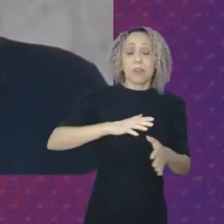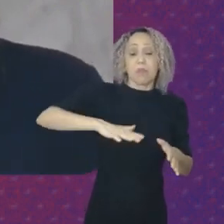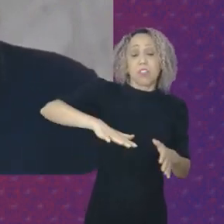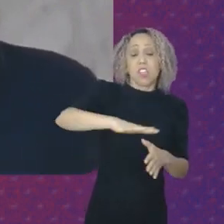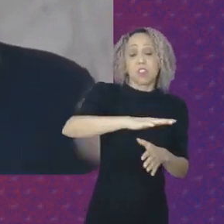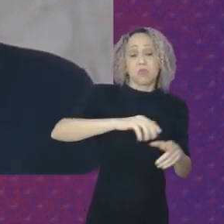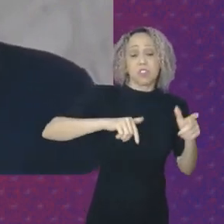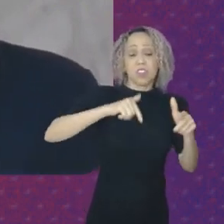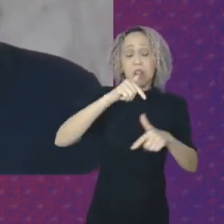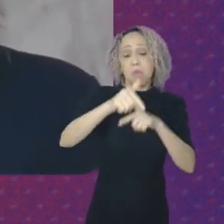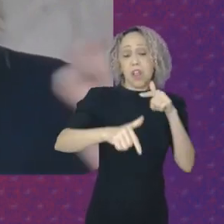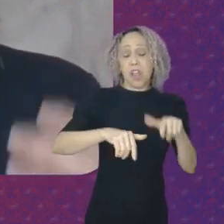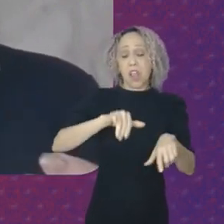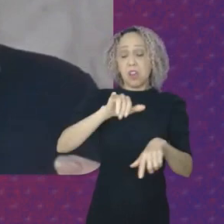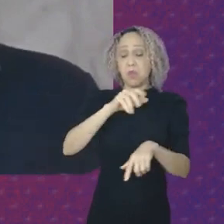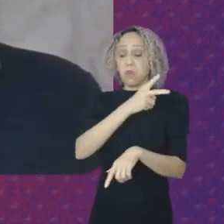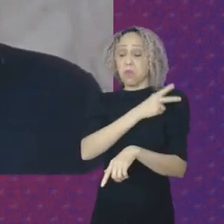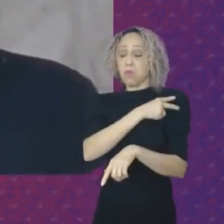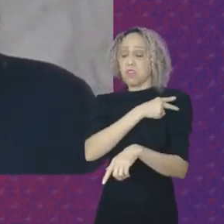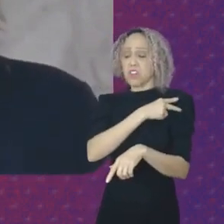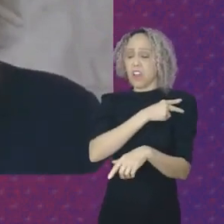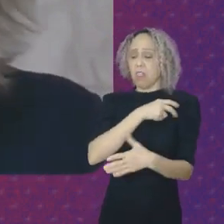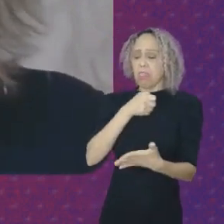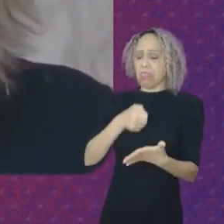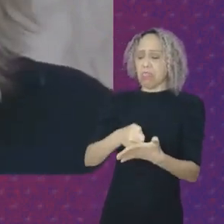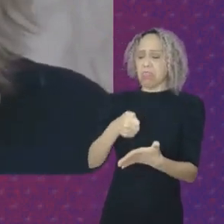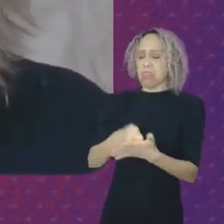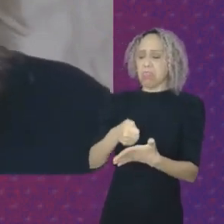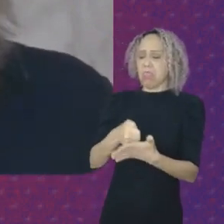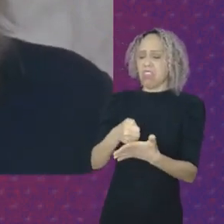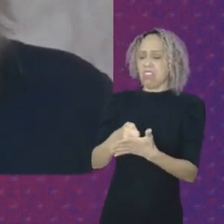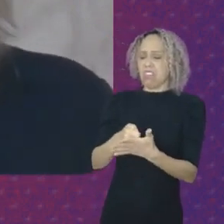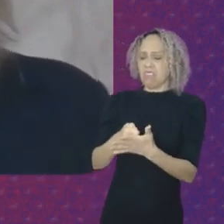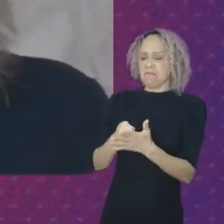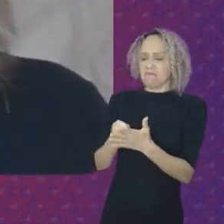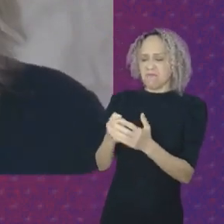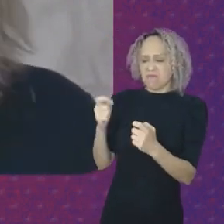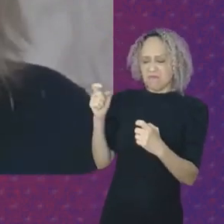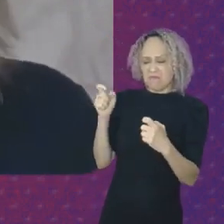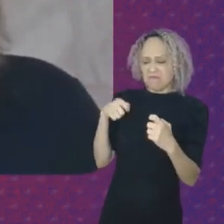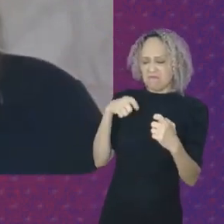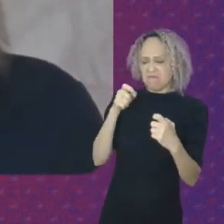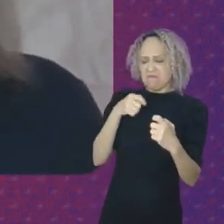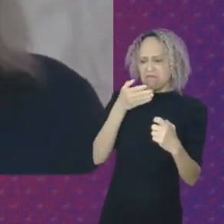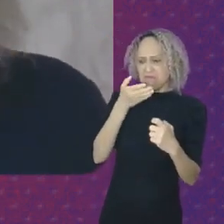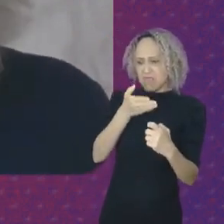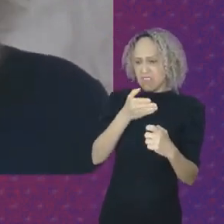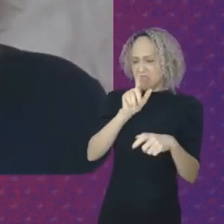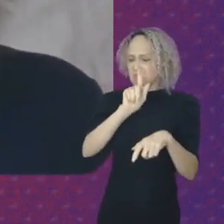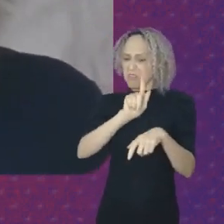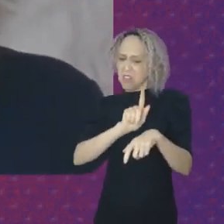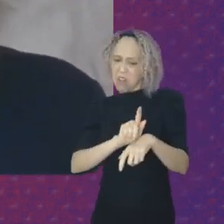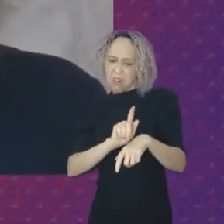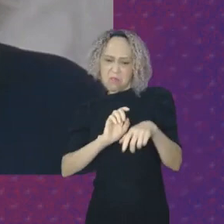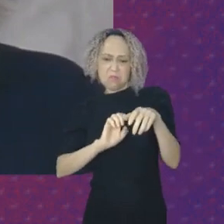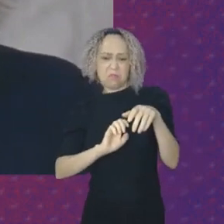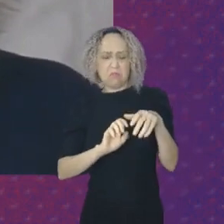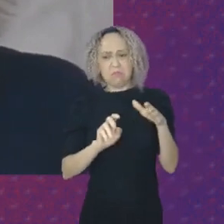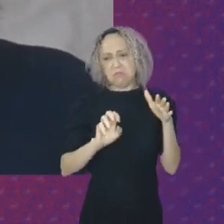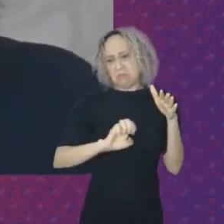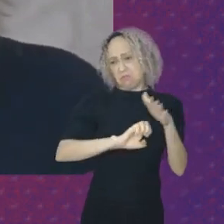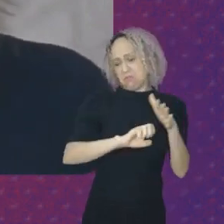pressões para que se relacionassem sexualmente com seus gestores ou empregadores em troca